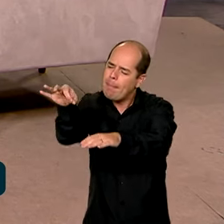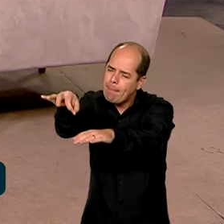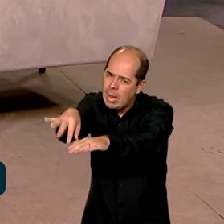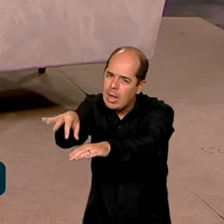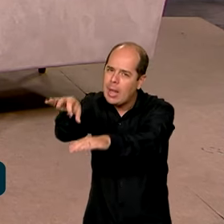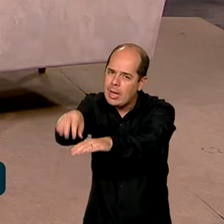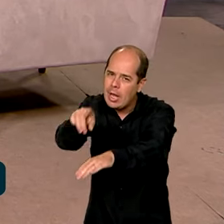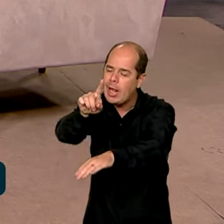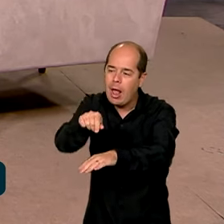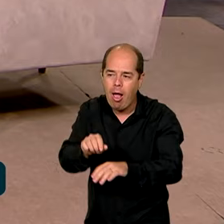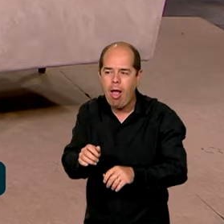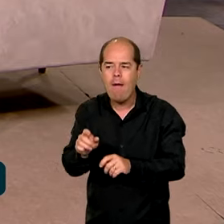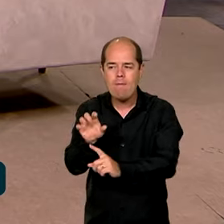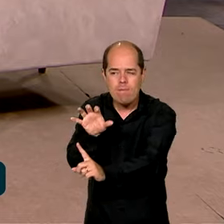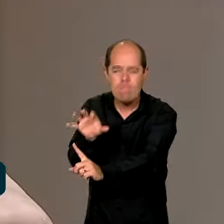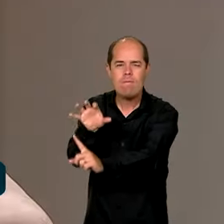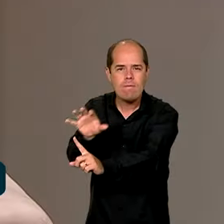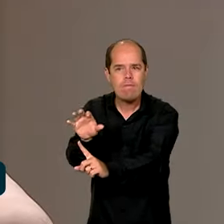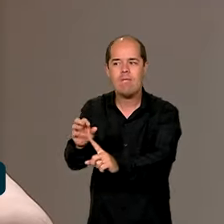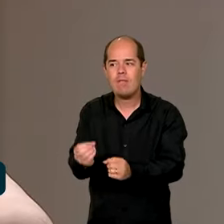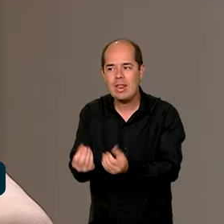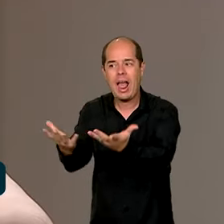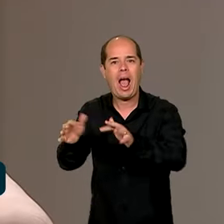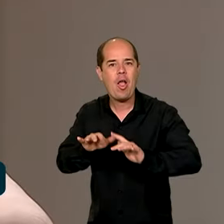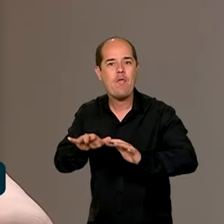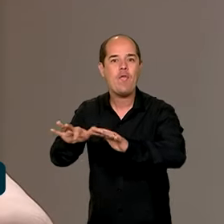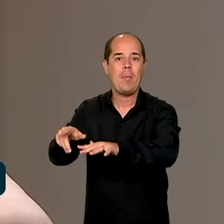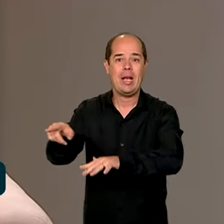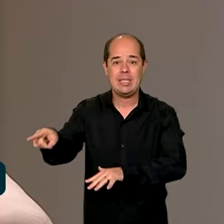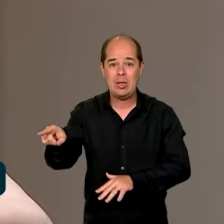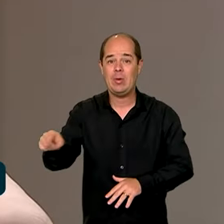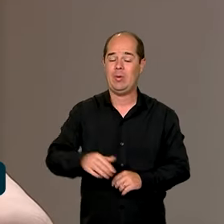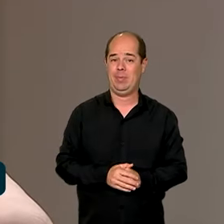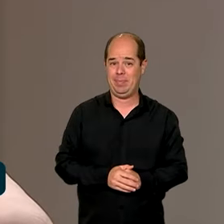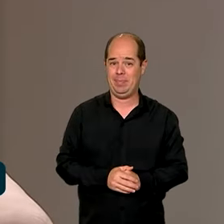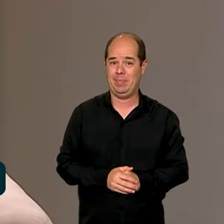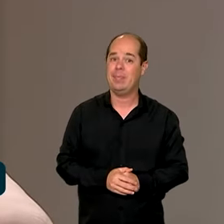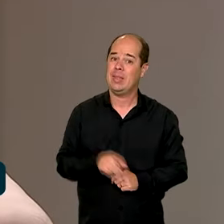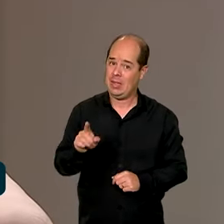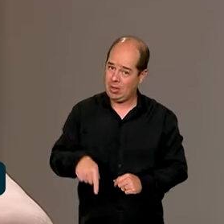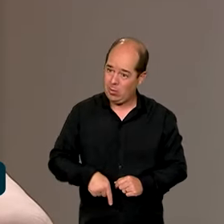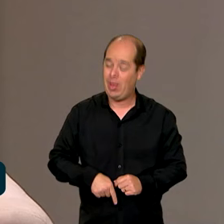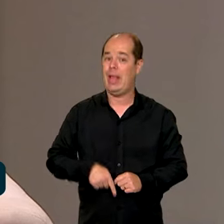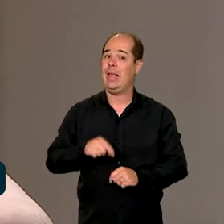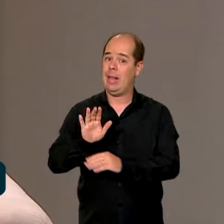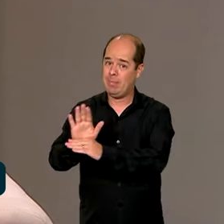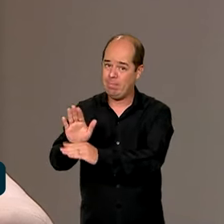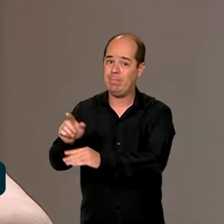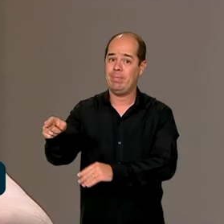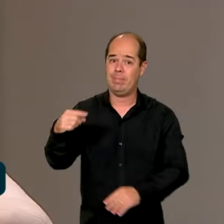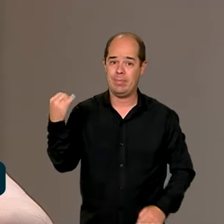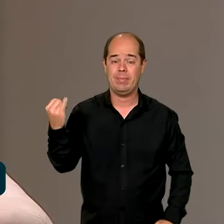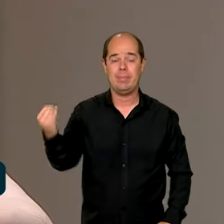nutridas, porque eles vão fazer a diferença. E é aí que entra a divulgação científica. Uma pessoa que gosta de dar esse exemplo é a